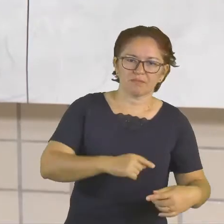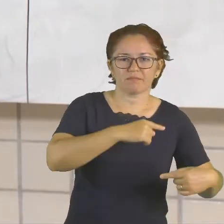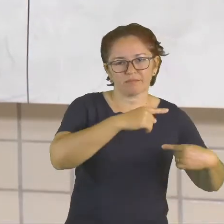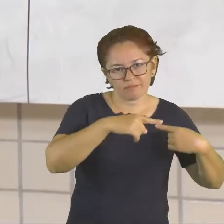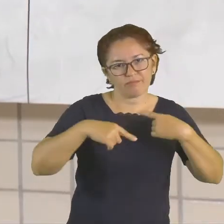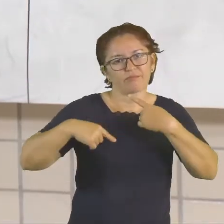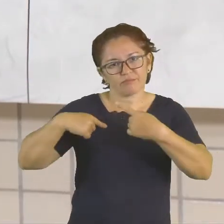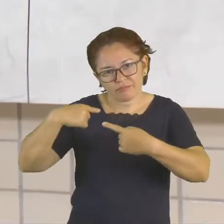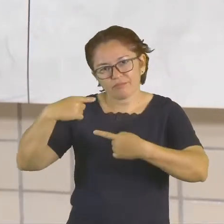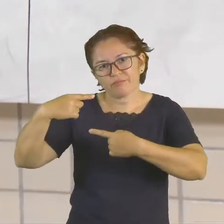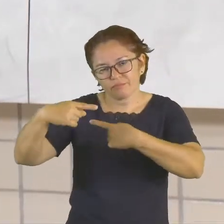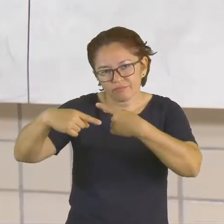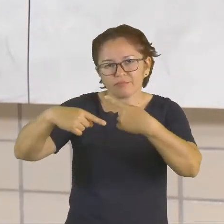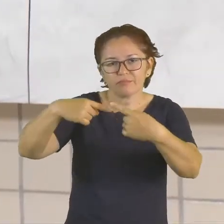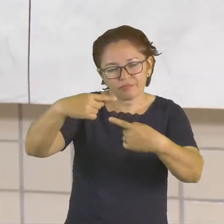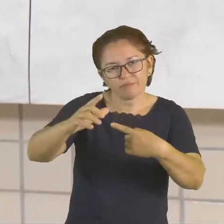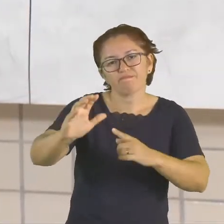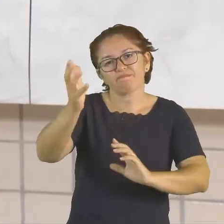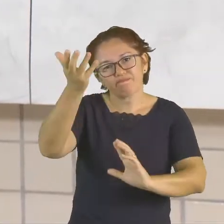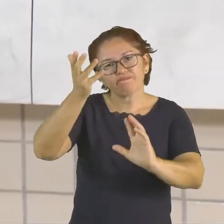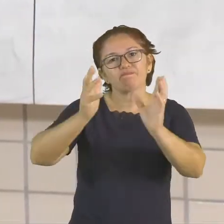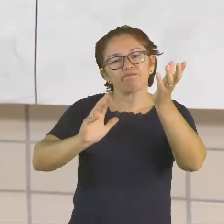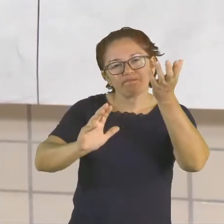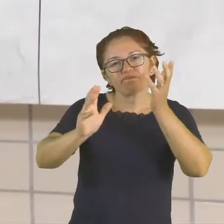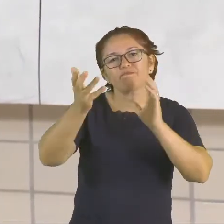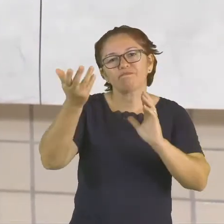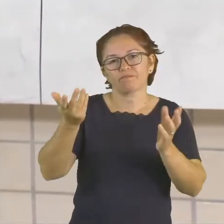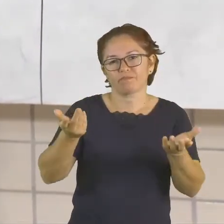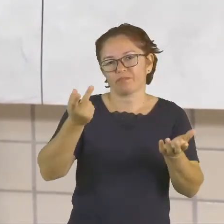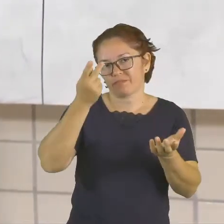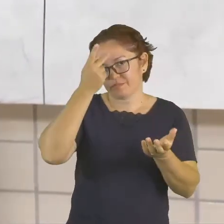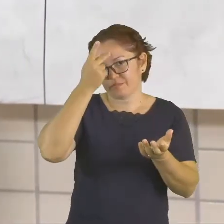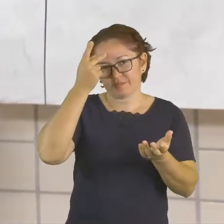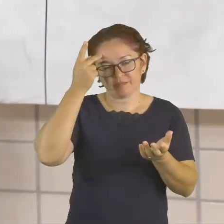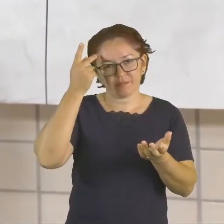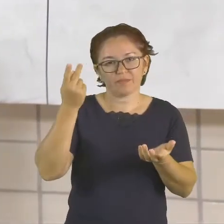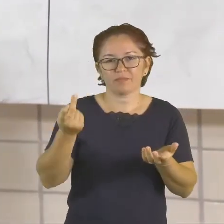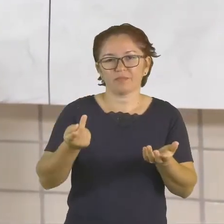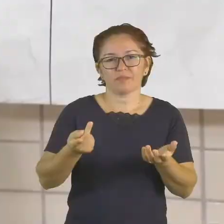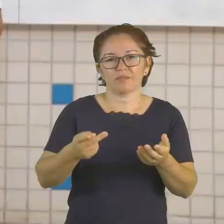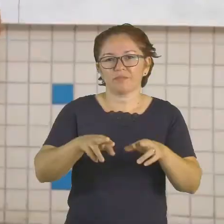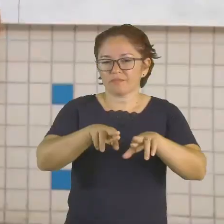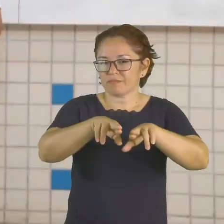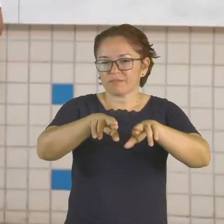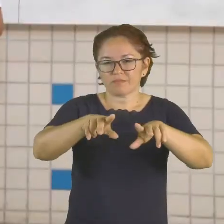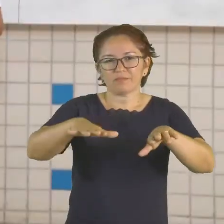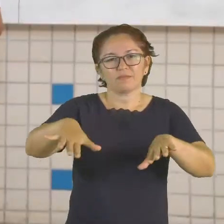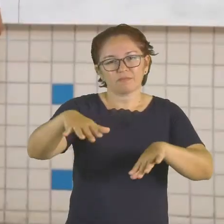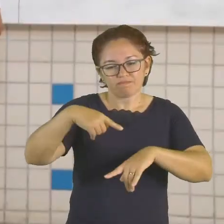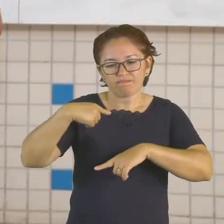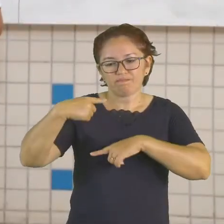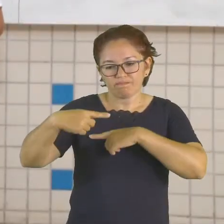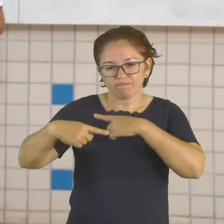a humanidade, os seres vivos irão evoluindo. Também tem essa visão.